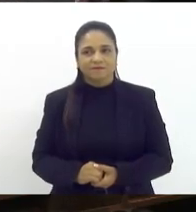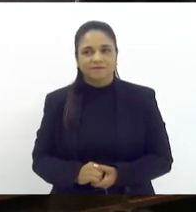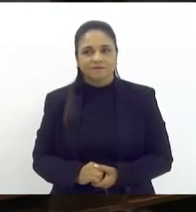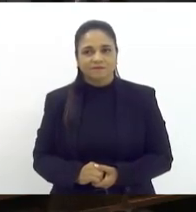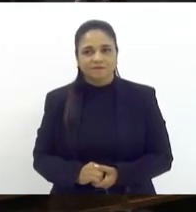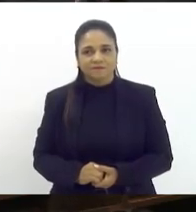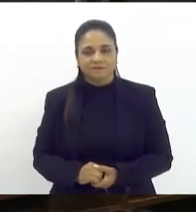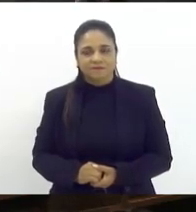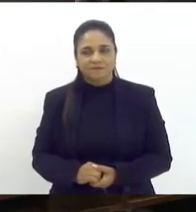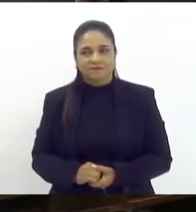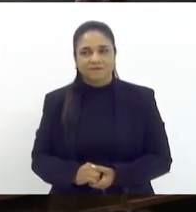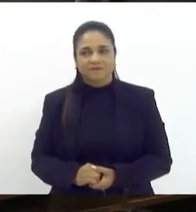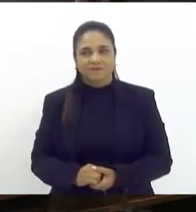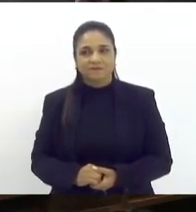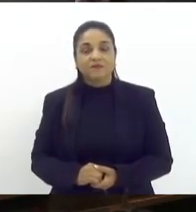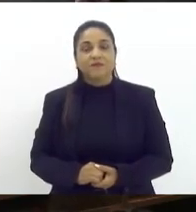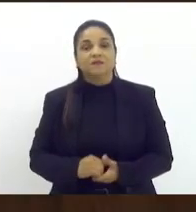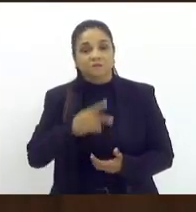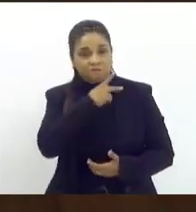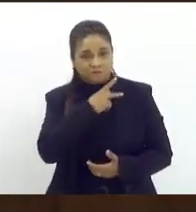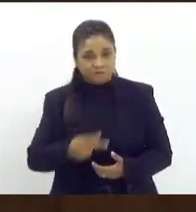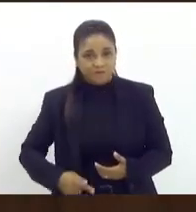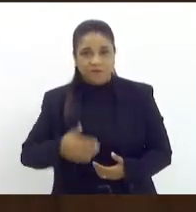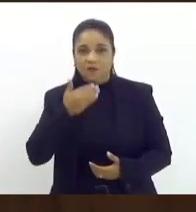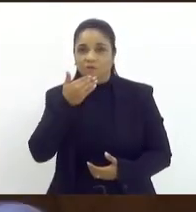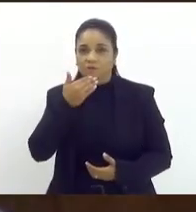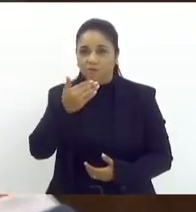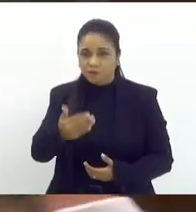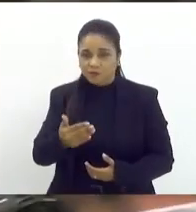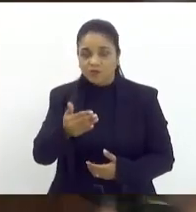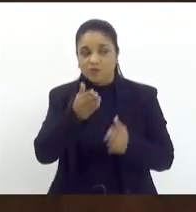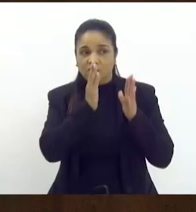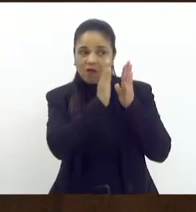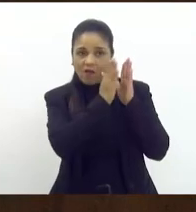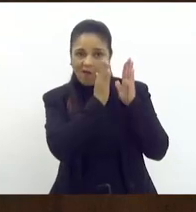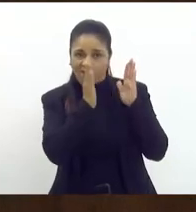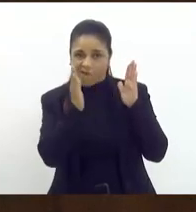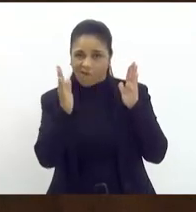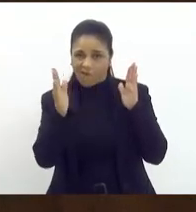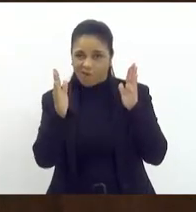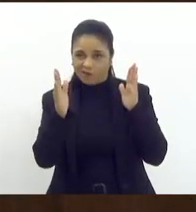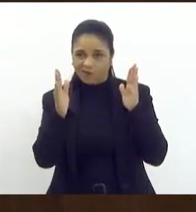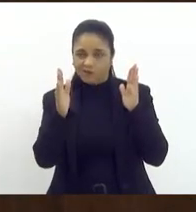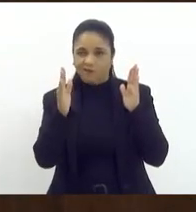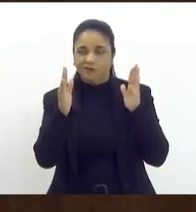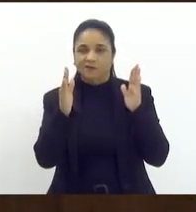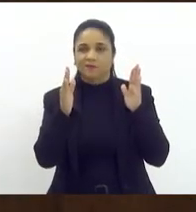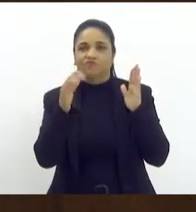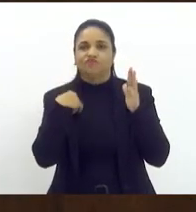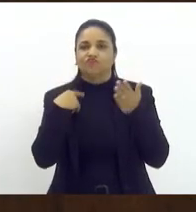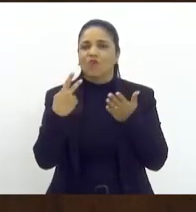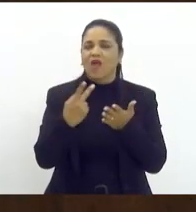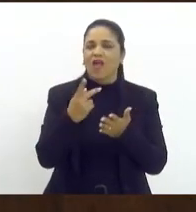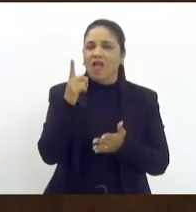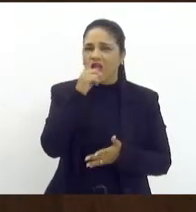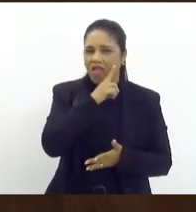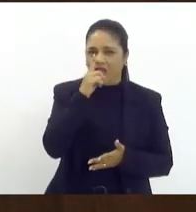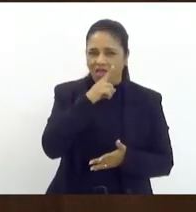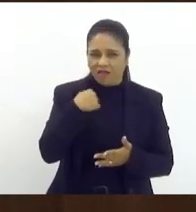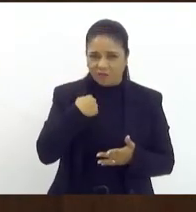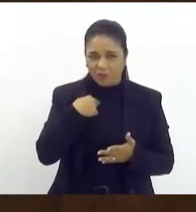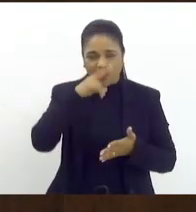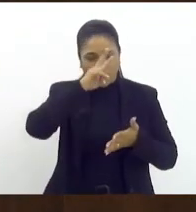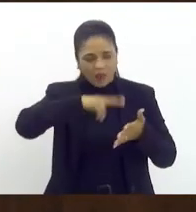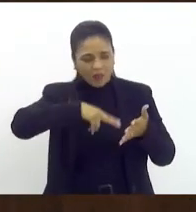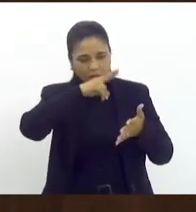senhor presidente queria pedir a vossa excelência para chamar o feito a ordem perfeito que houve um erro meu na leitura do parecia da ccj